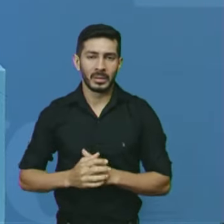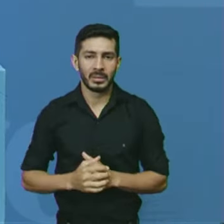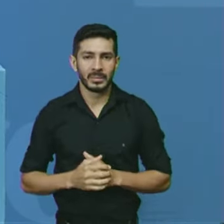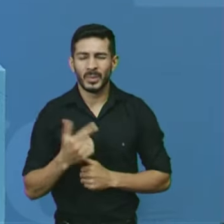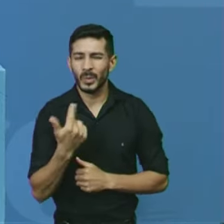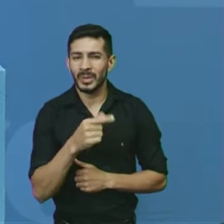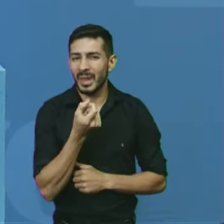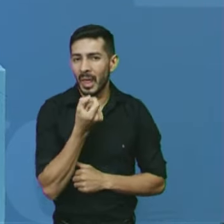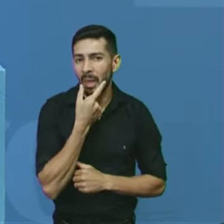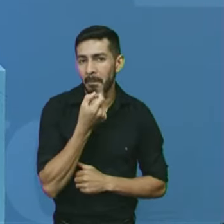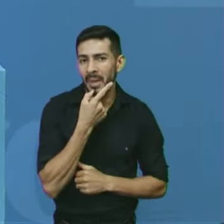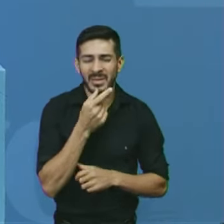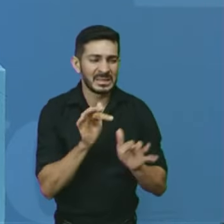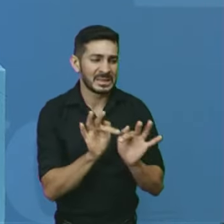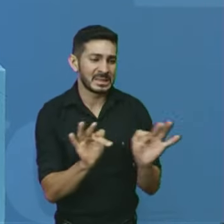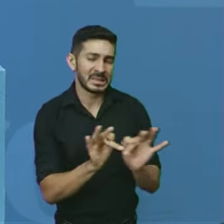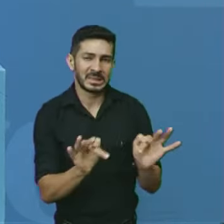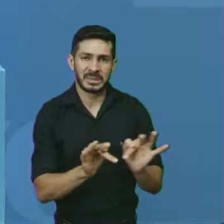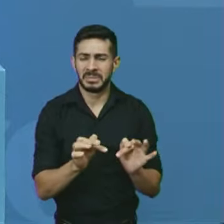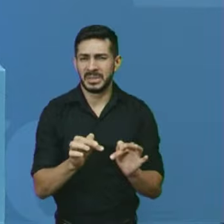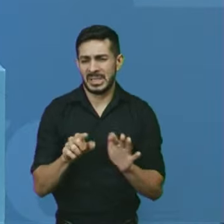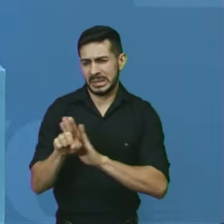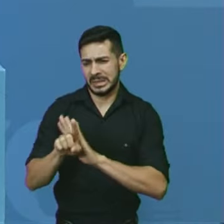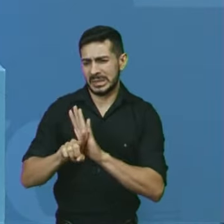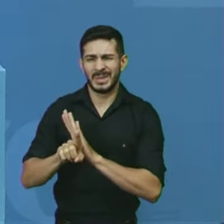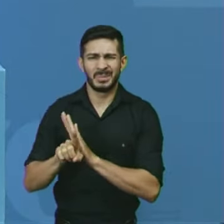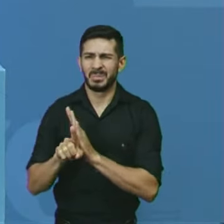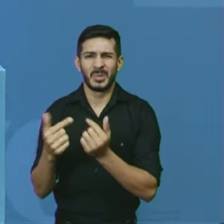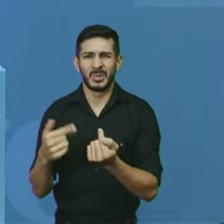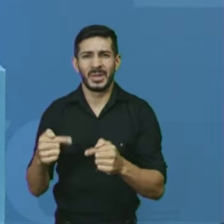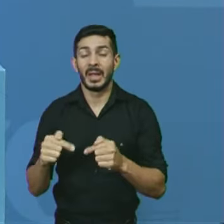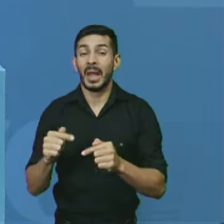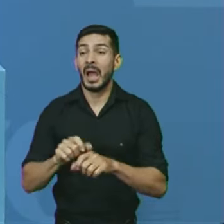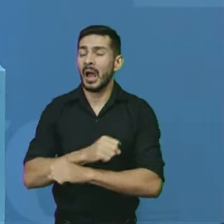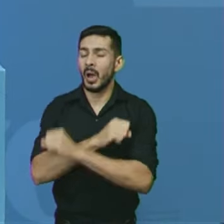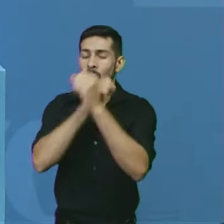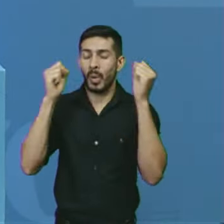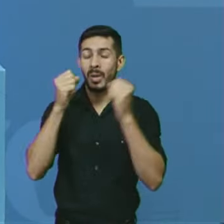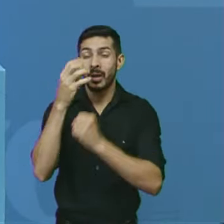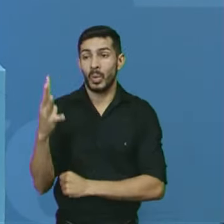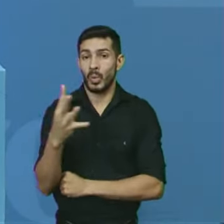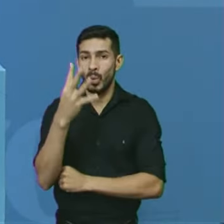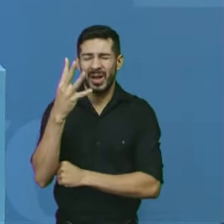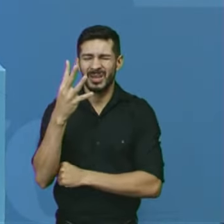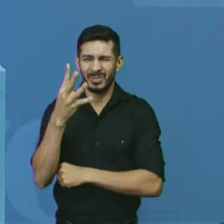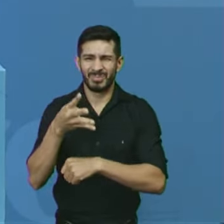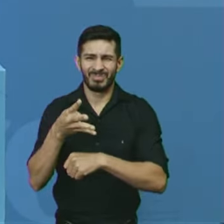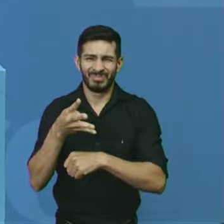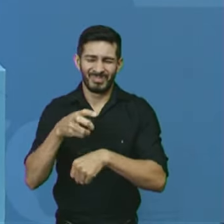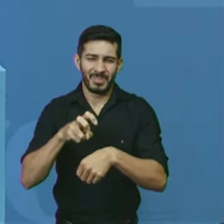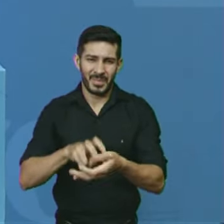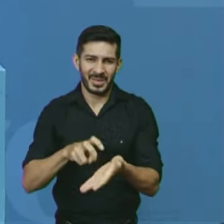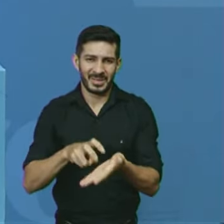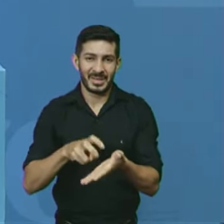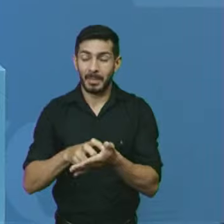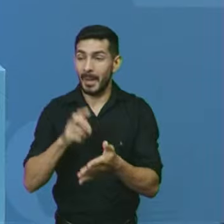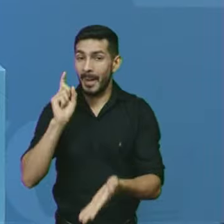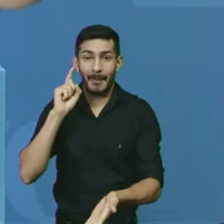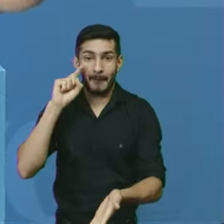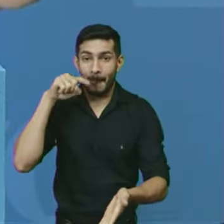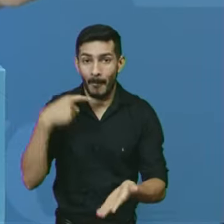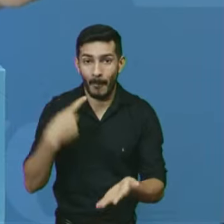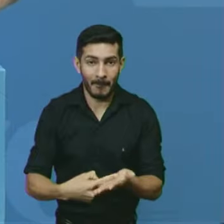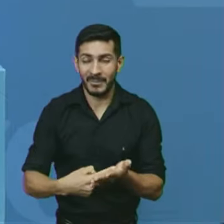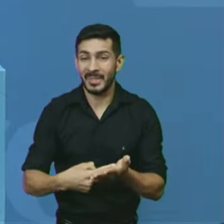uma adiona você não tem um exame a pessoa acorda 4 horas da manhã para pegar a fil para marcar um uma ficha e não tem